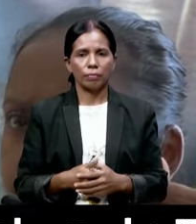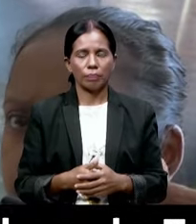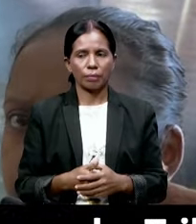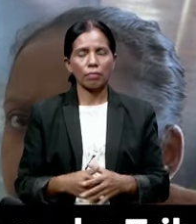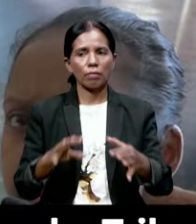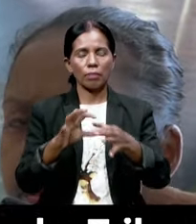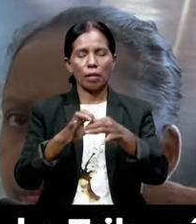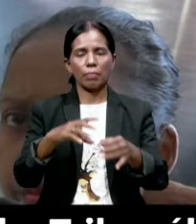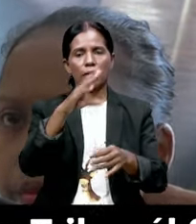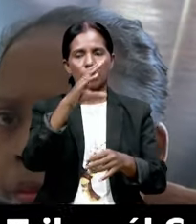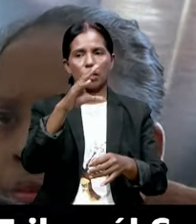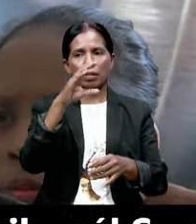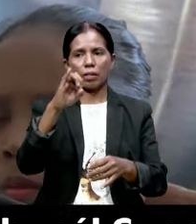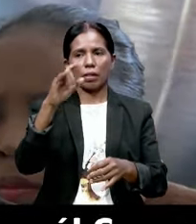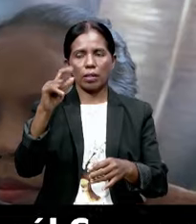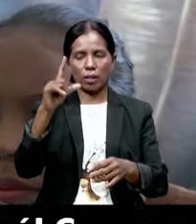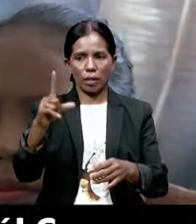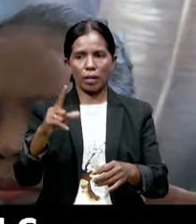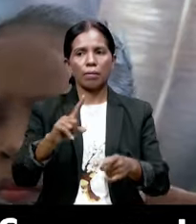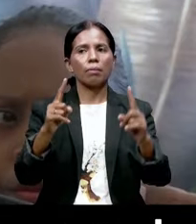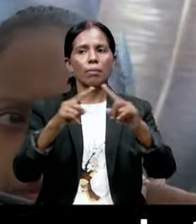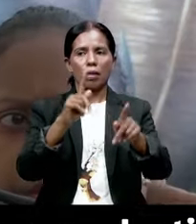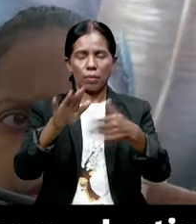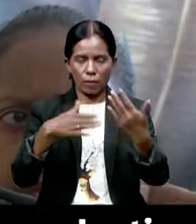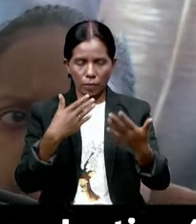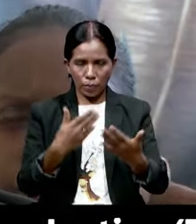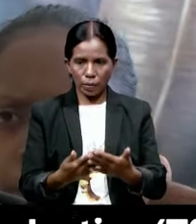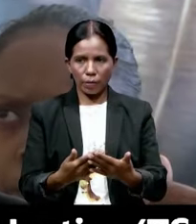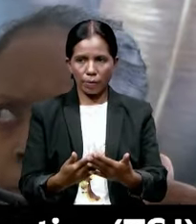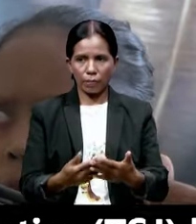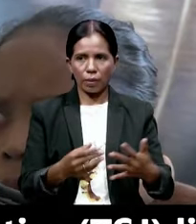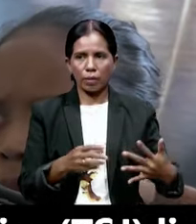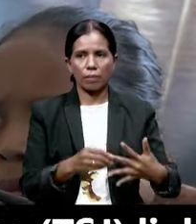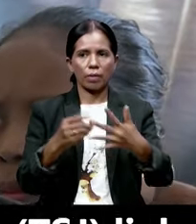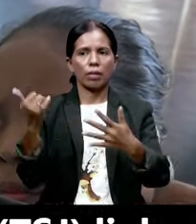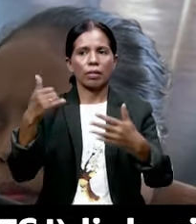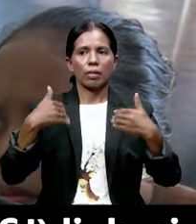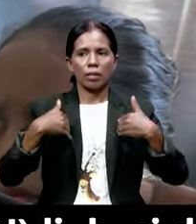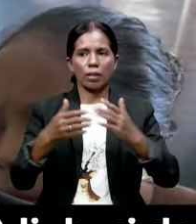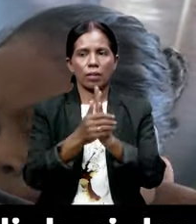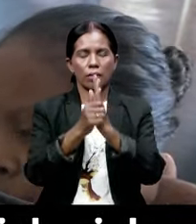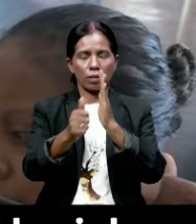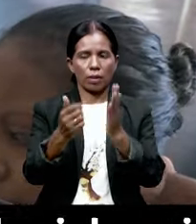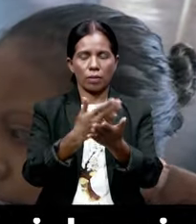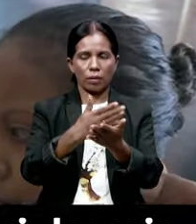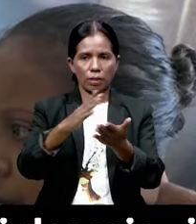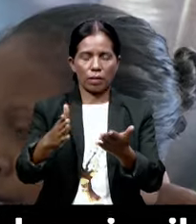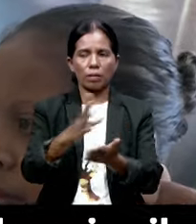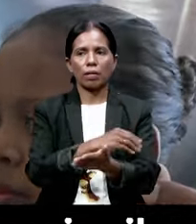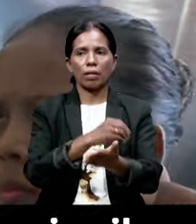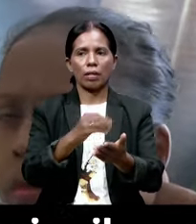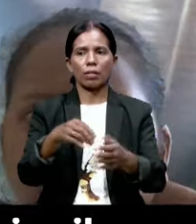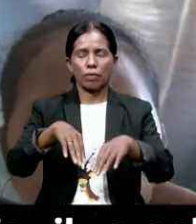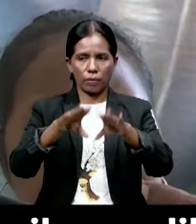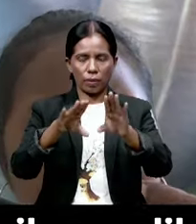membro CCITL mai be ba ema hot hotu sidadania hotu ne be liu liu ser ne be iha kapasidade atu compra no ser ne be kapasidade atu